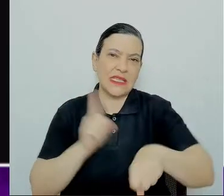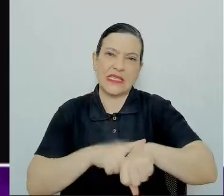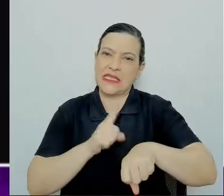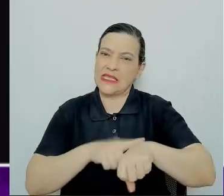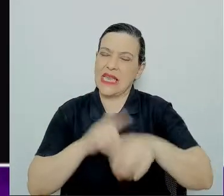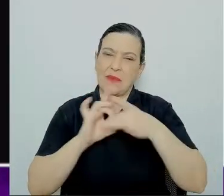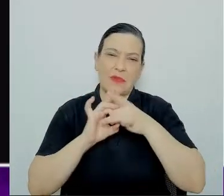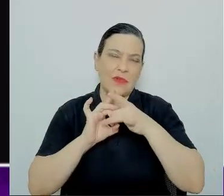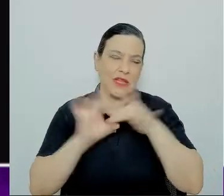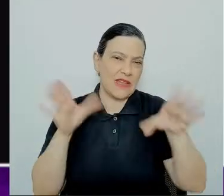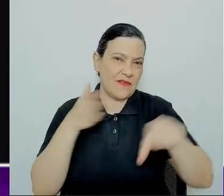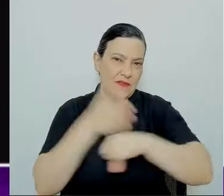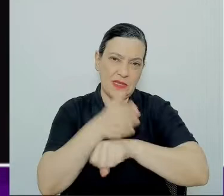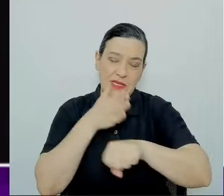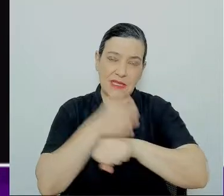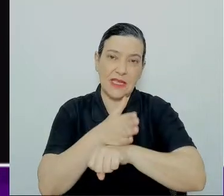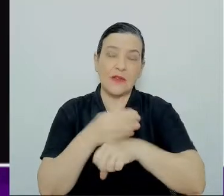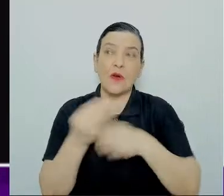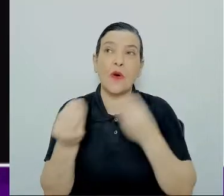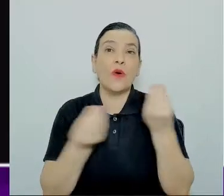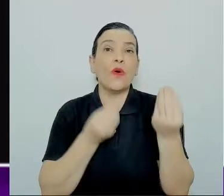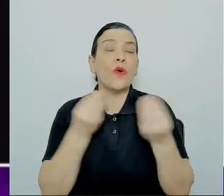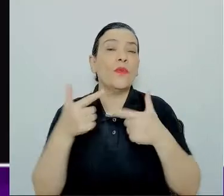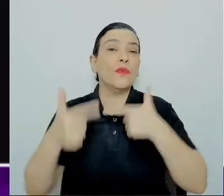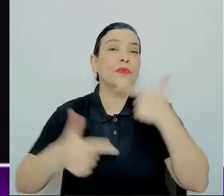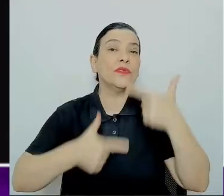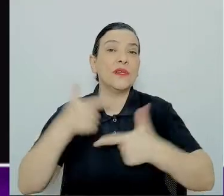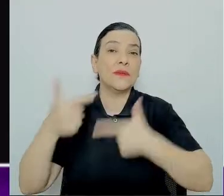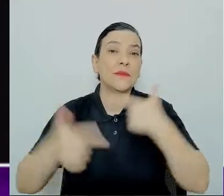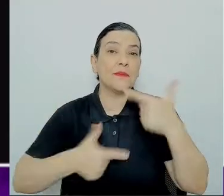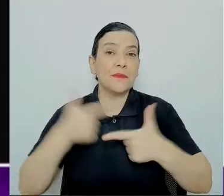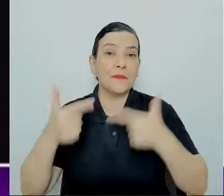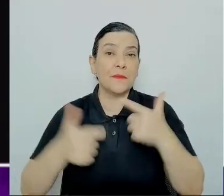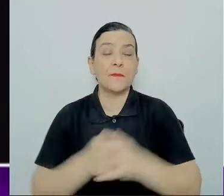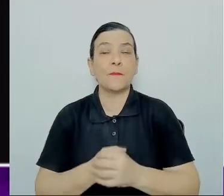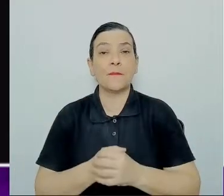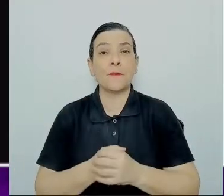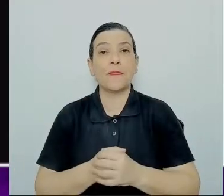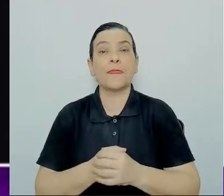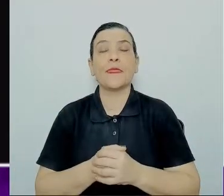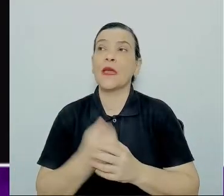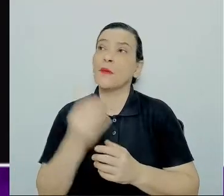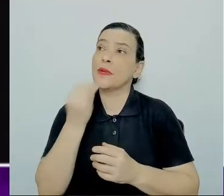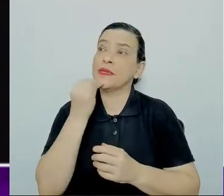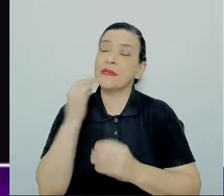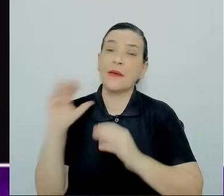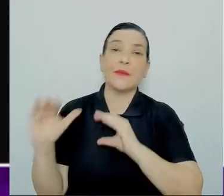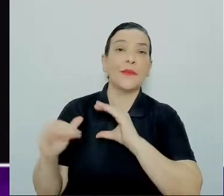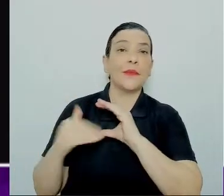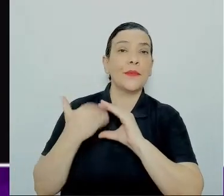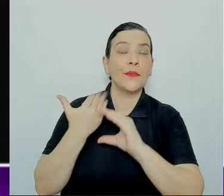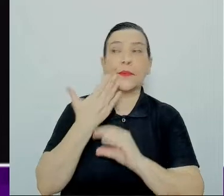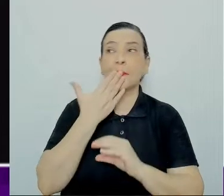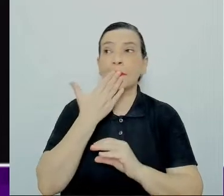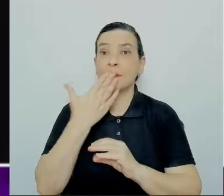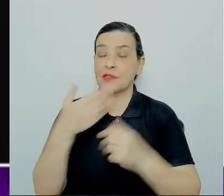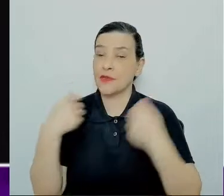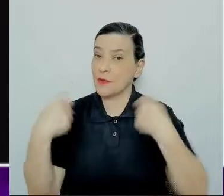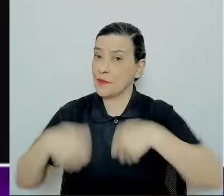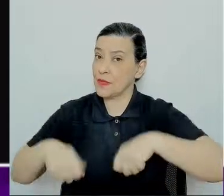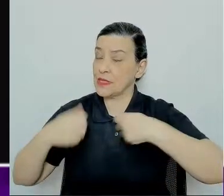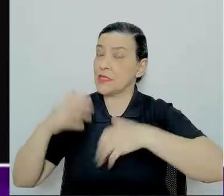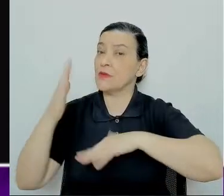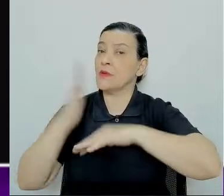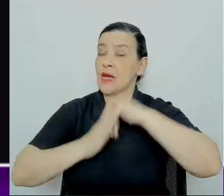meu acesso. Tá, mas como que eu vou trabalhar com isso, então? Chegou uma solicitação, eu preciso fazer uma ação onde